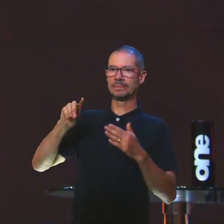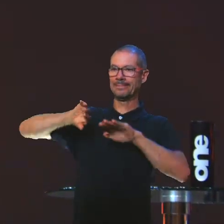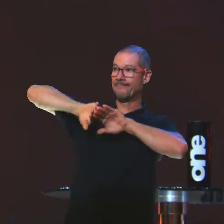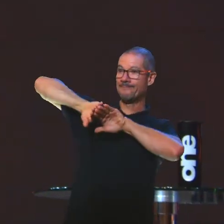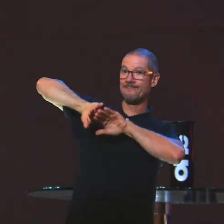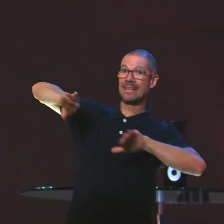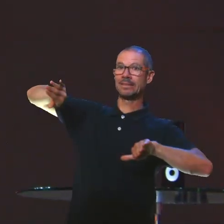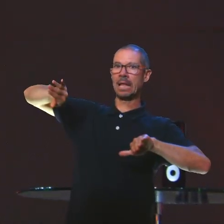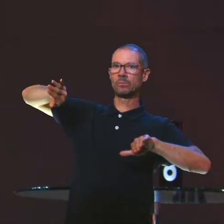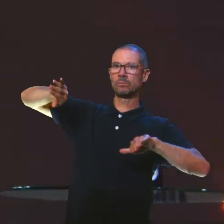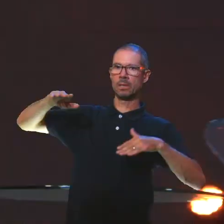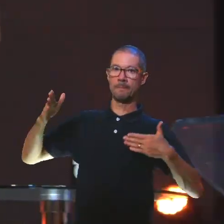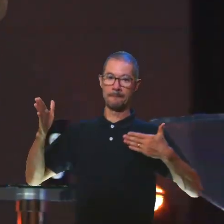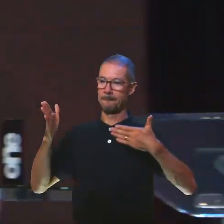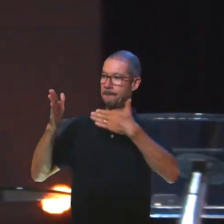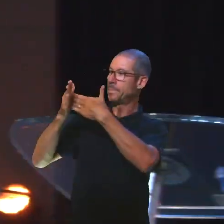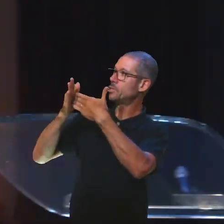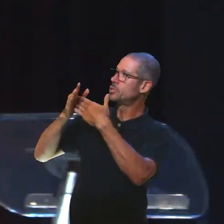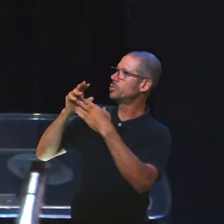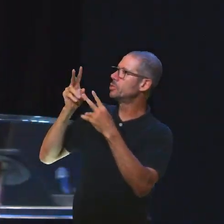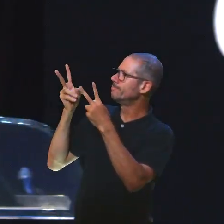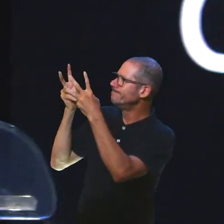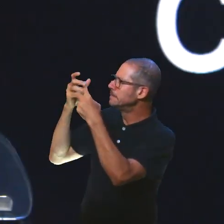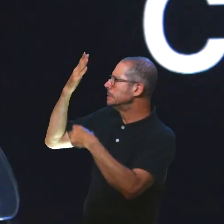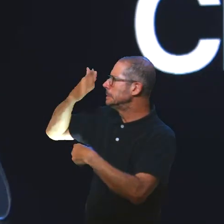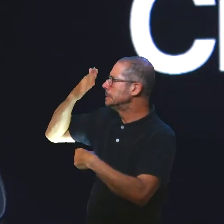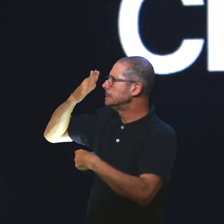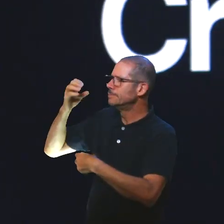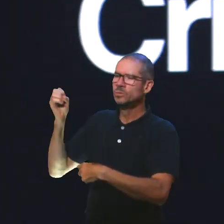maneira, de impedir de viver coisas novas com o Senhor?